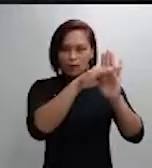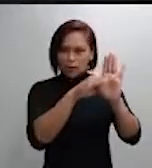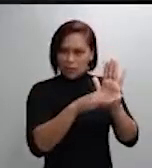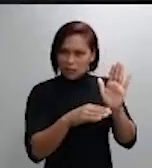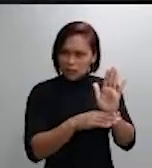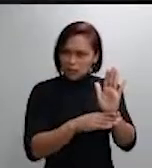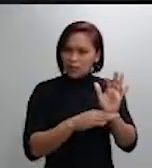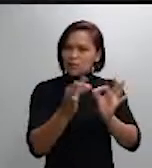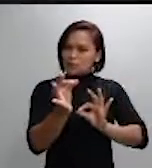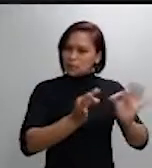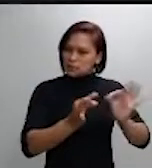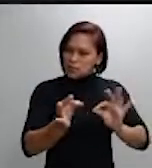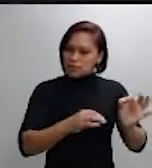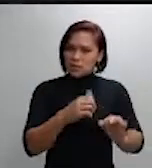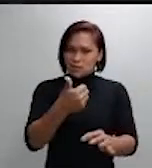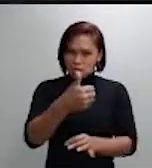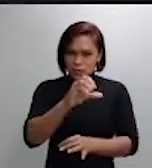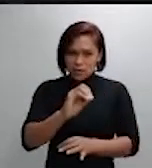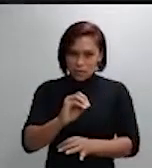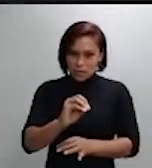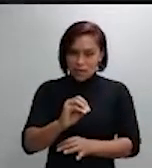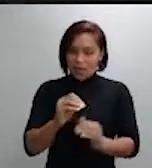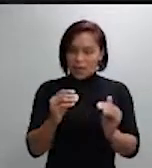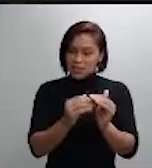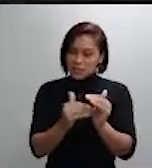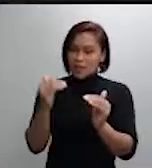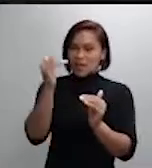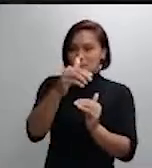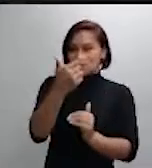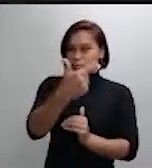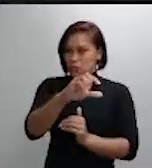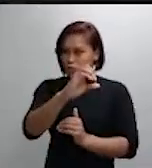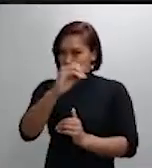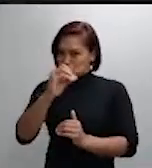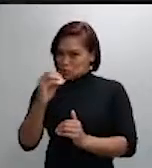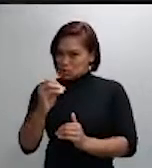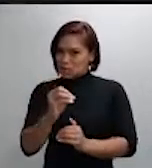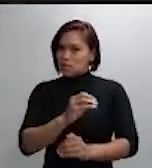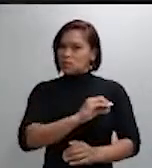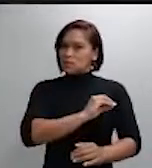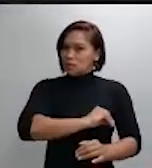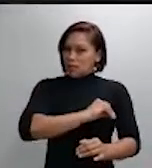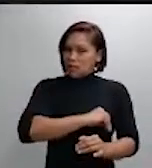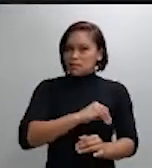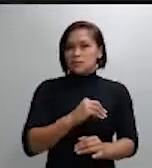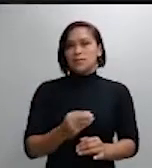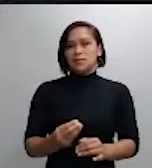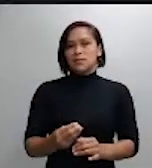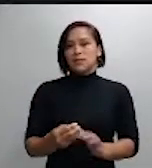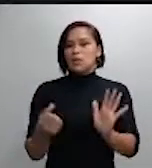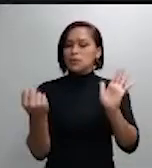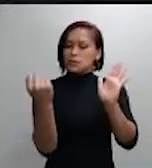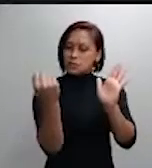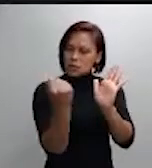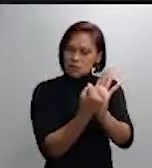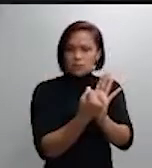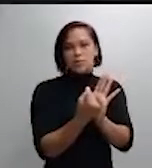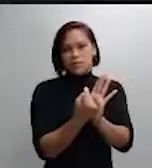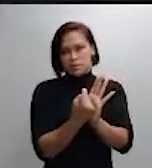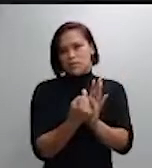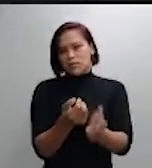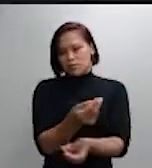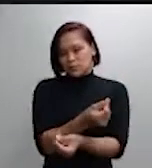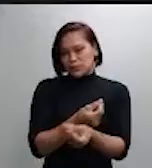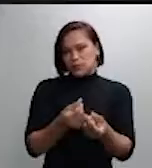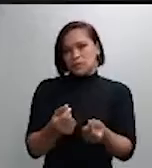de 10 acima de 200 salários mínimos, os honorários serão fixados, as causas